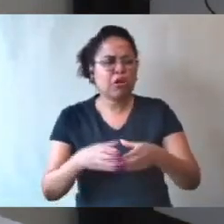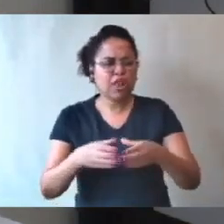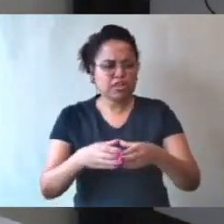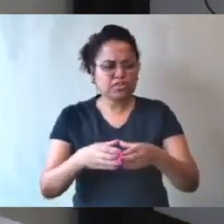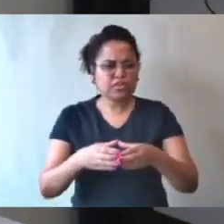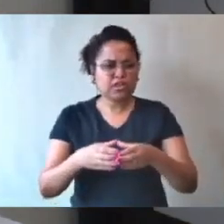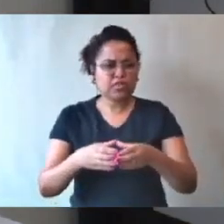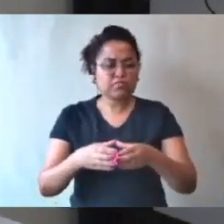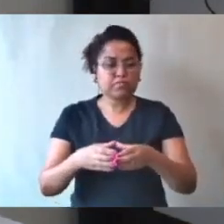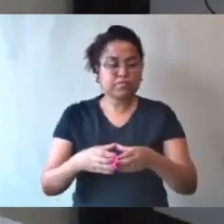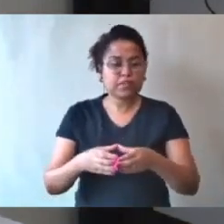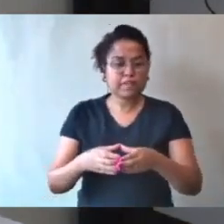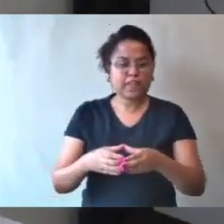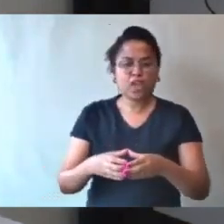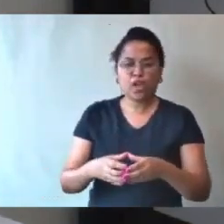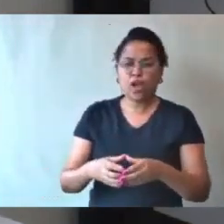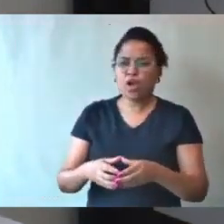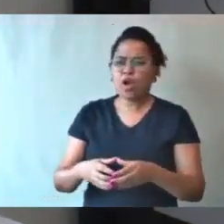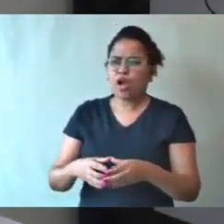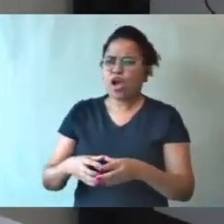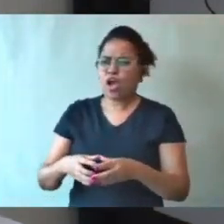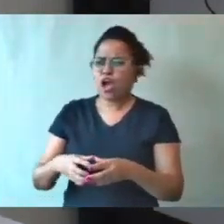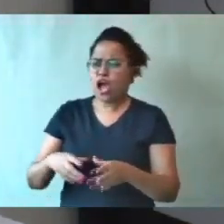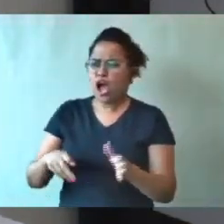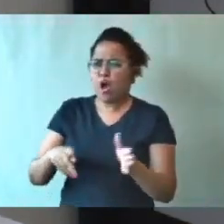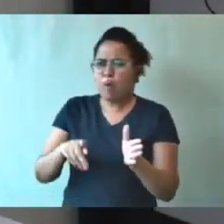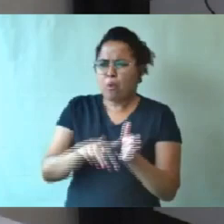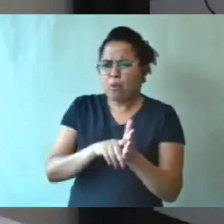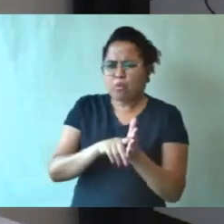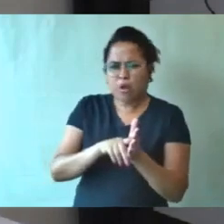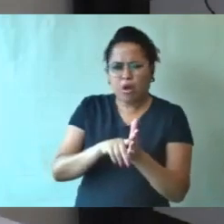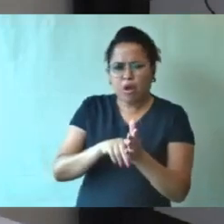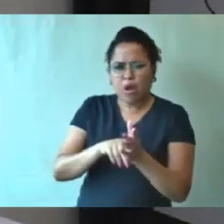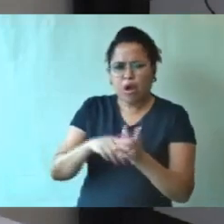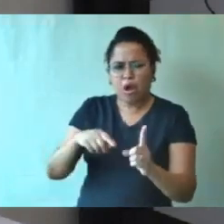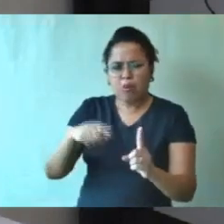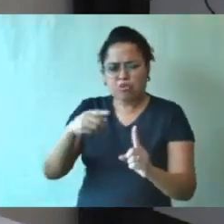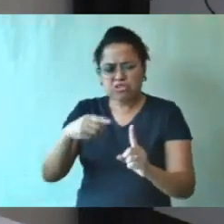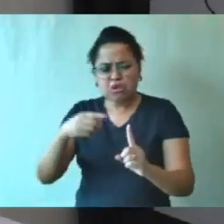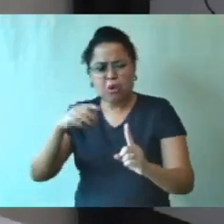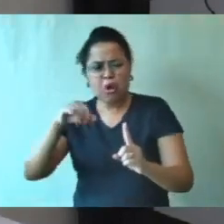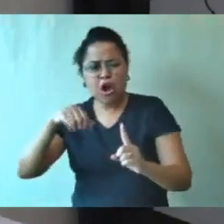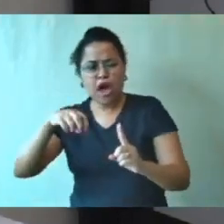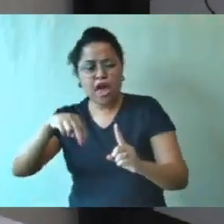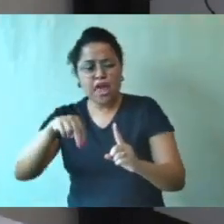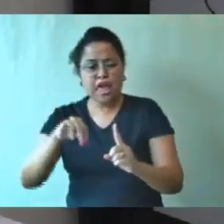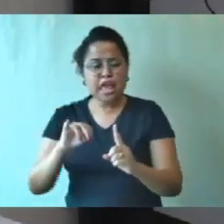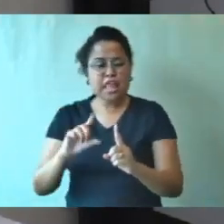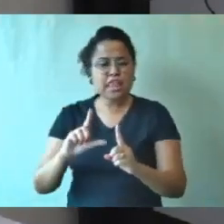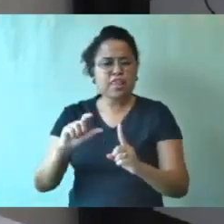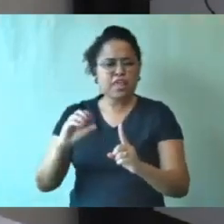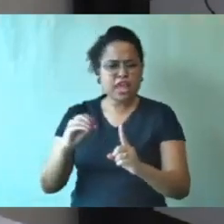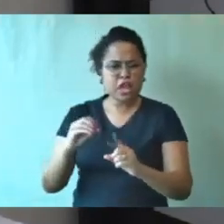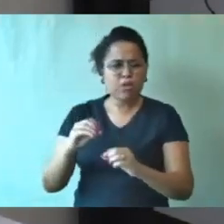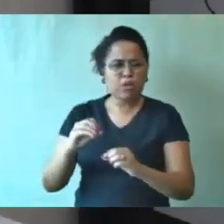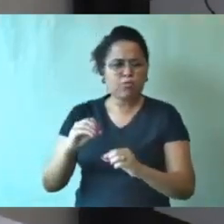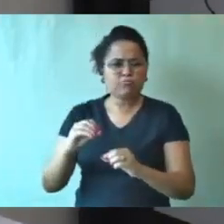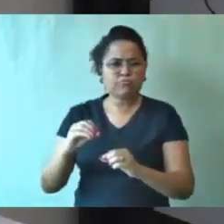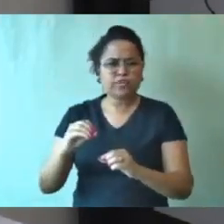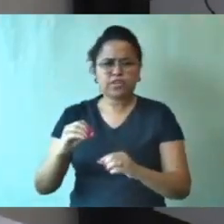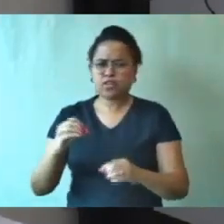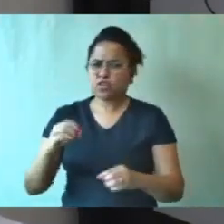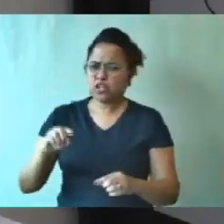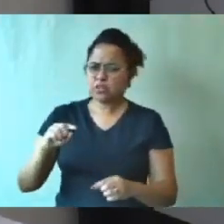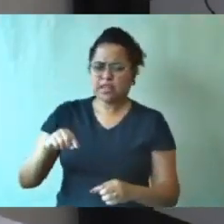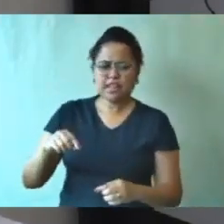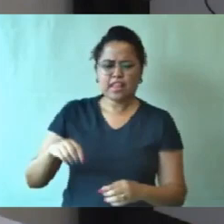próprio senhor Nilo Júnior também, ele não era um executivo de uma dessas empresas. E nem da própria empresa que foi a